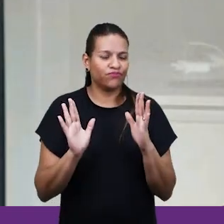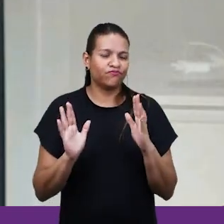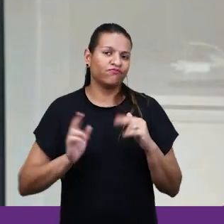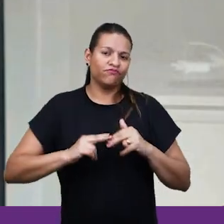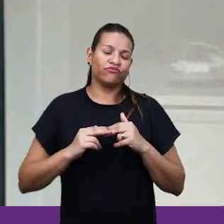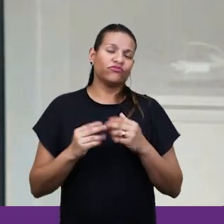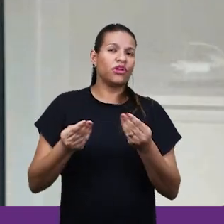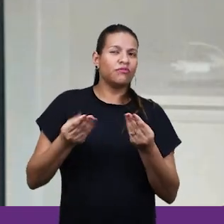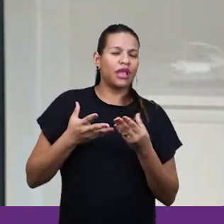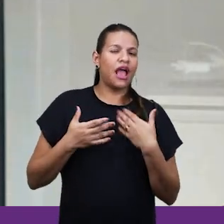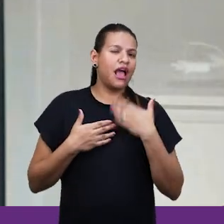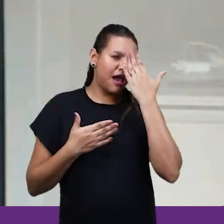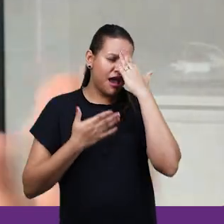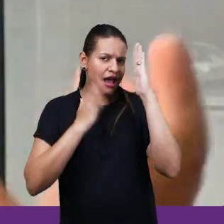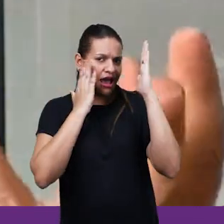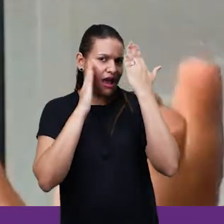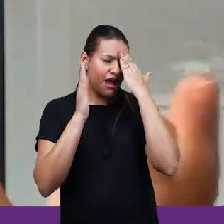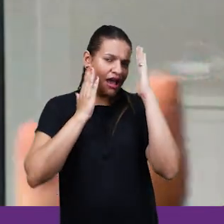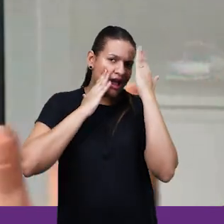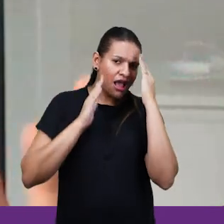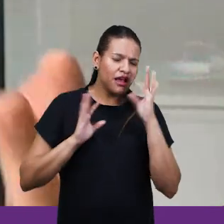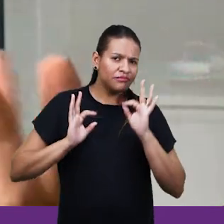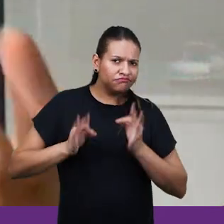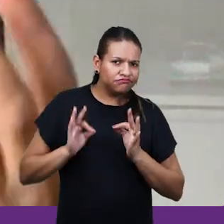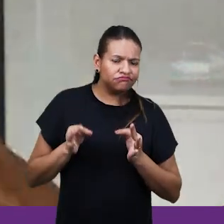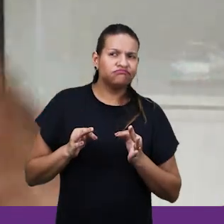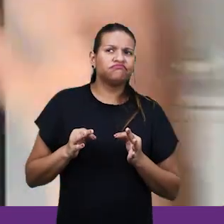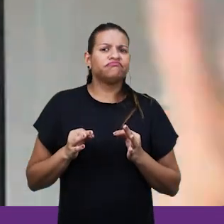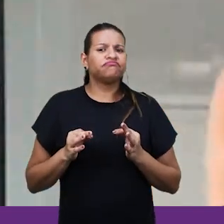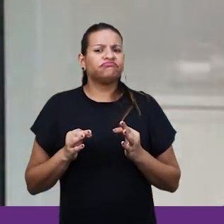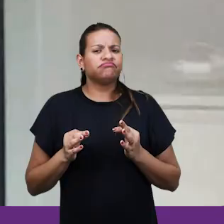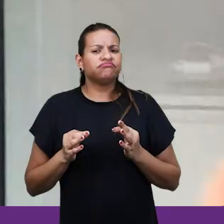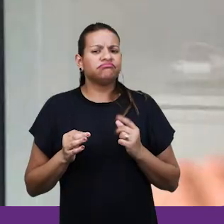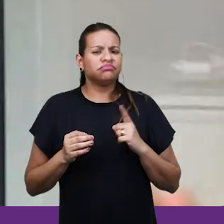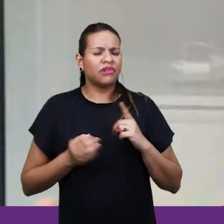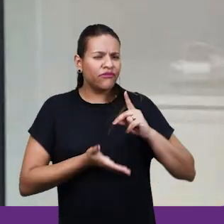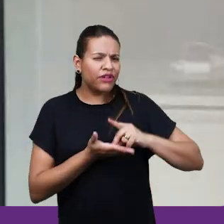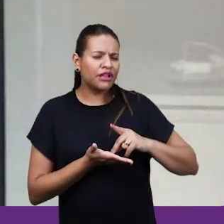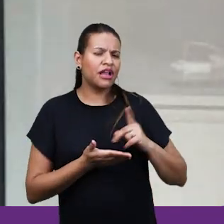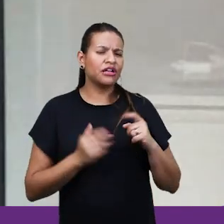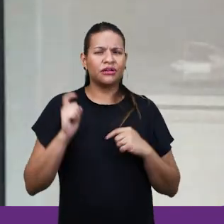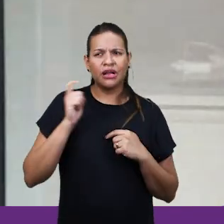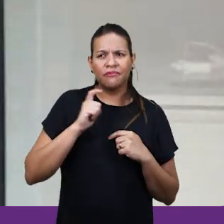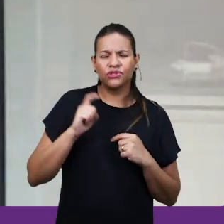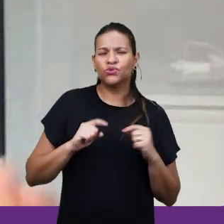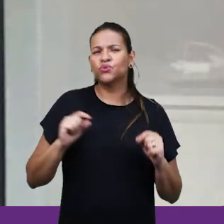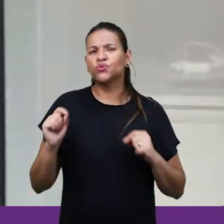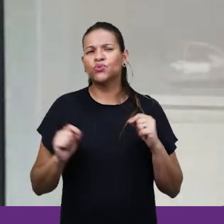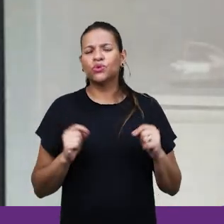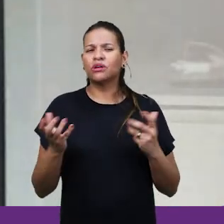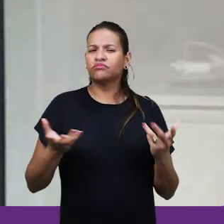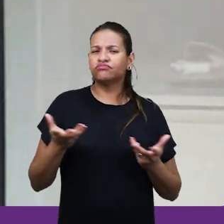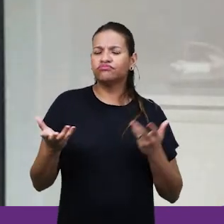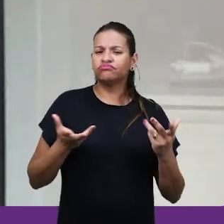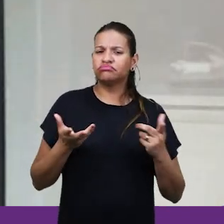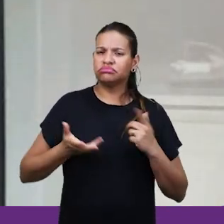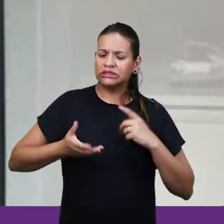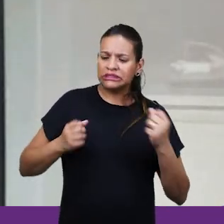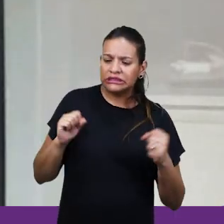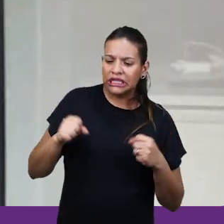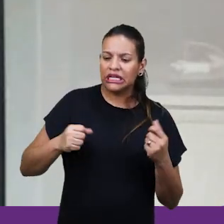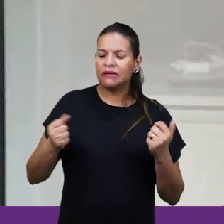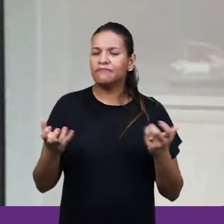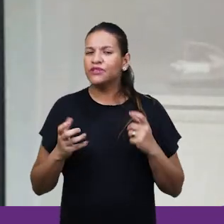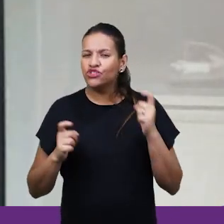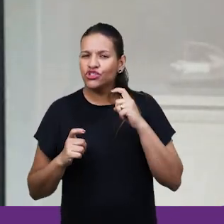tema que apareceu para a gente e olhar o que outros lugares, né, o que outros agentes na internet estão falando